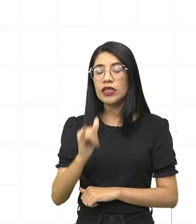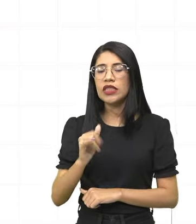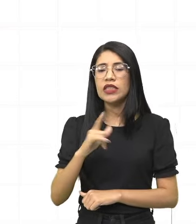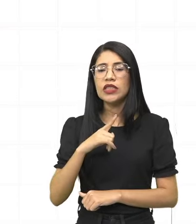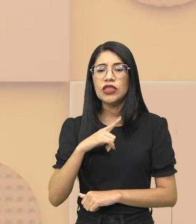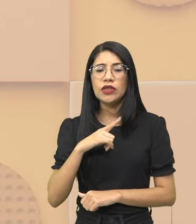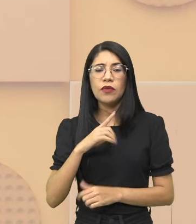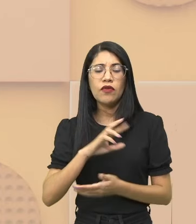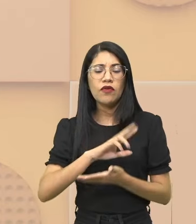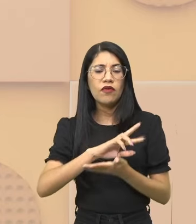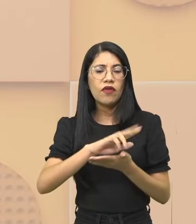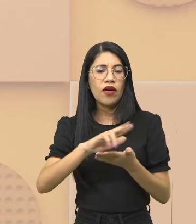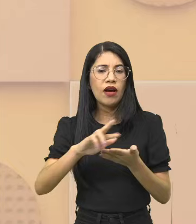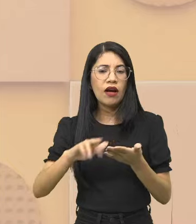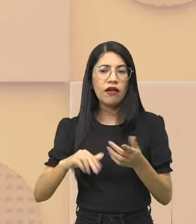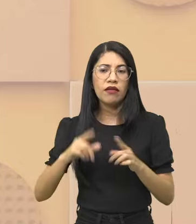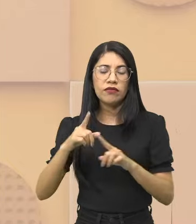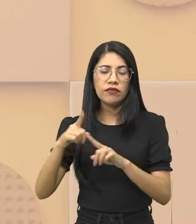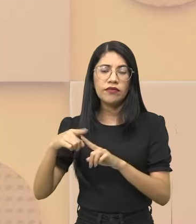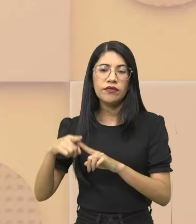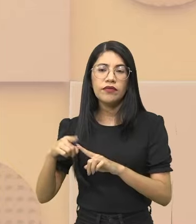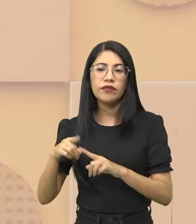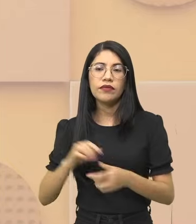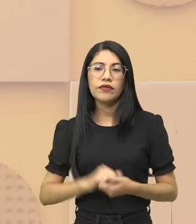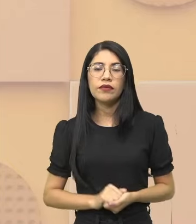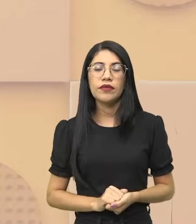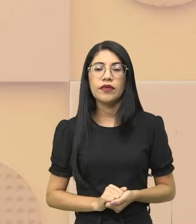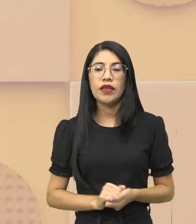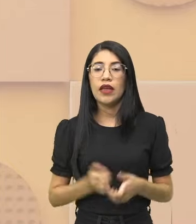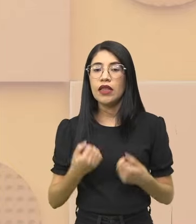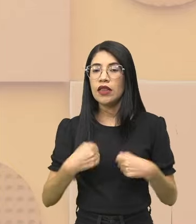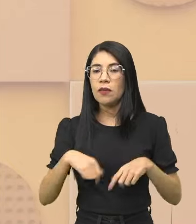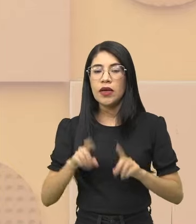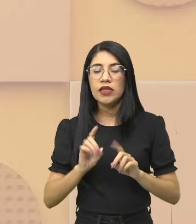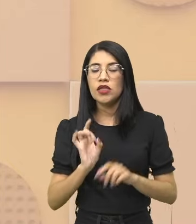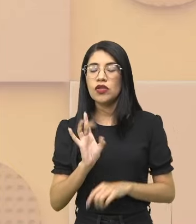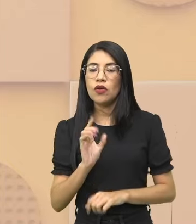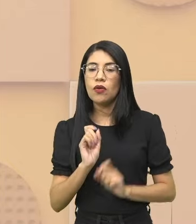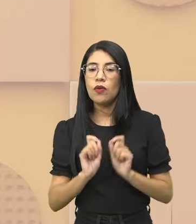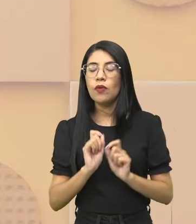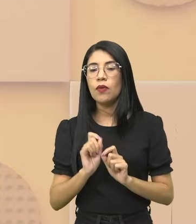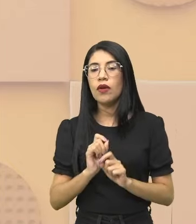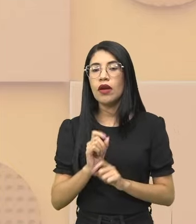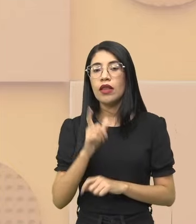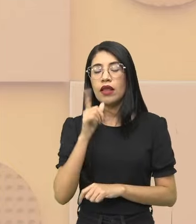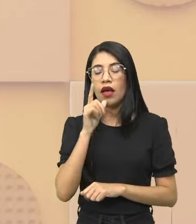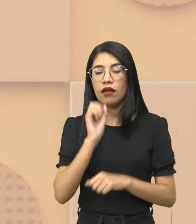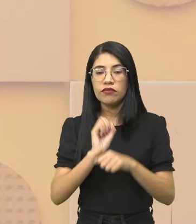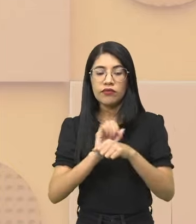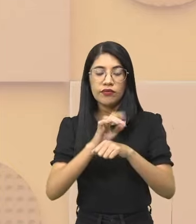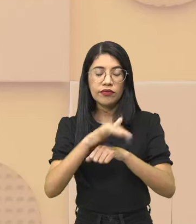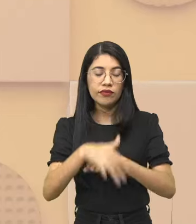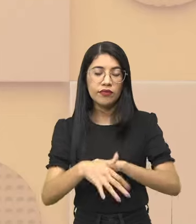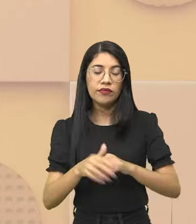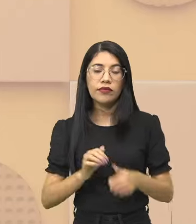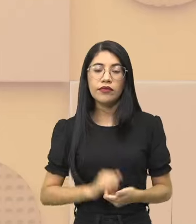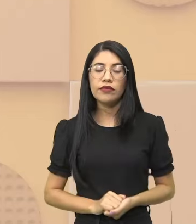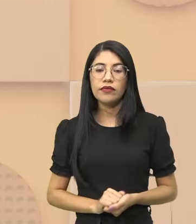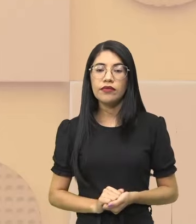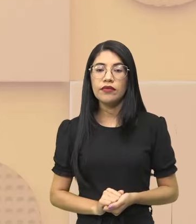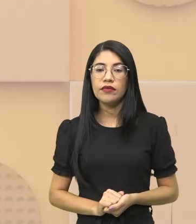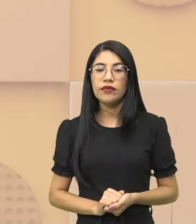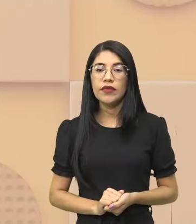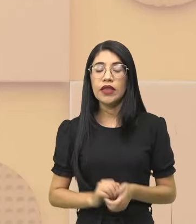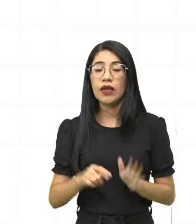outras fontes de energia, tá bom? E não depender apenas da energia hidrelétrica, certo? Vamos